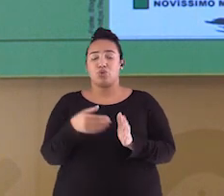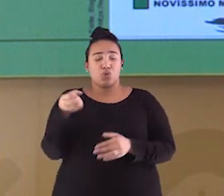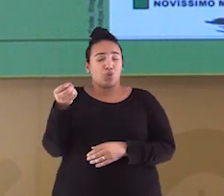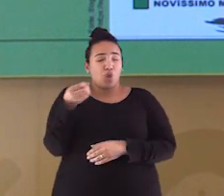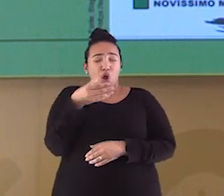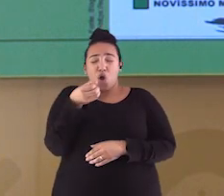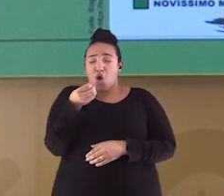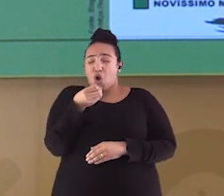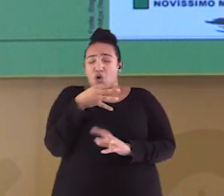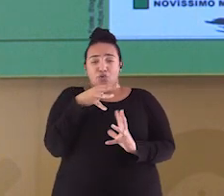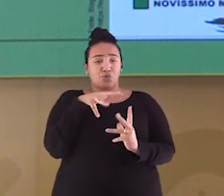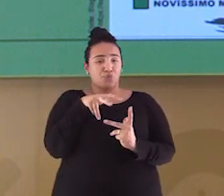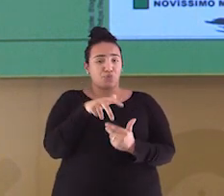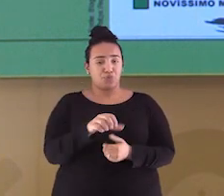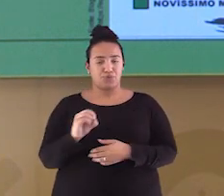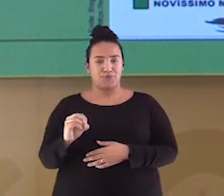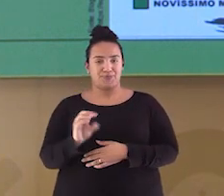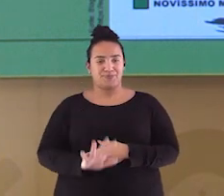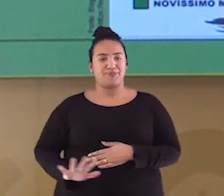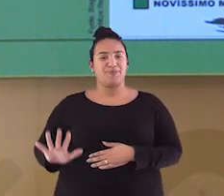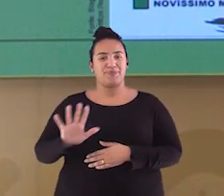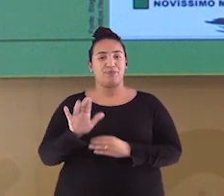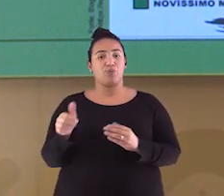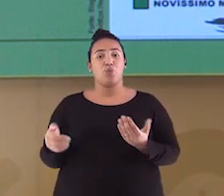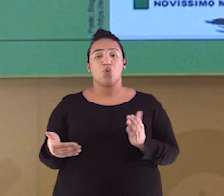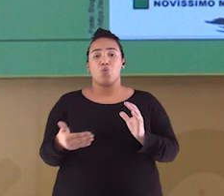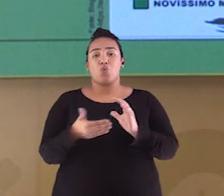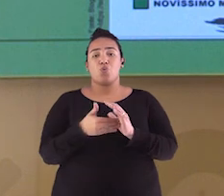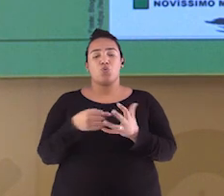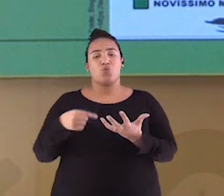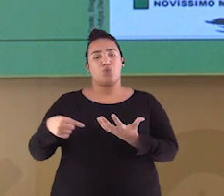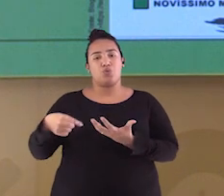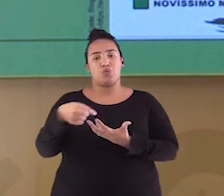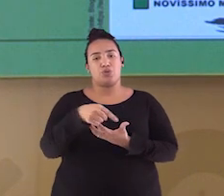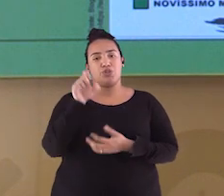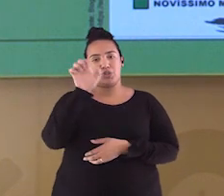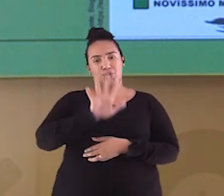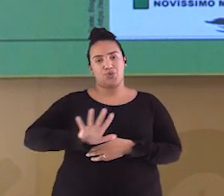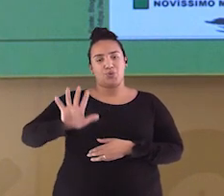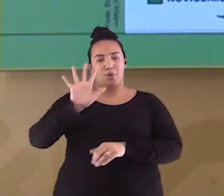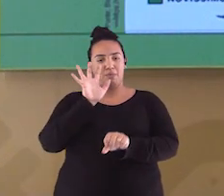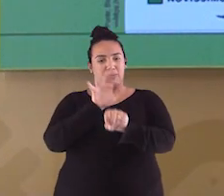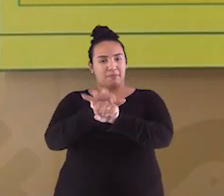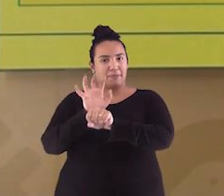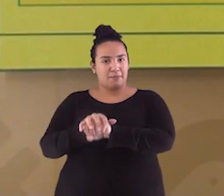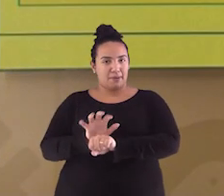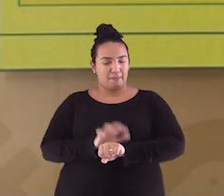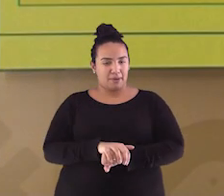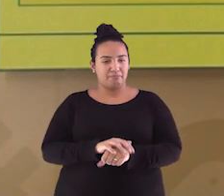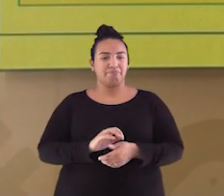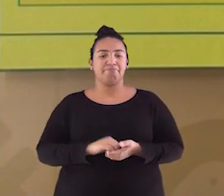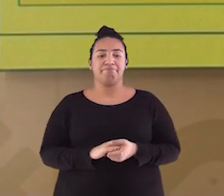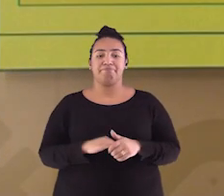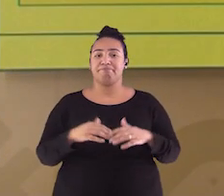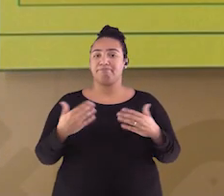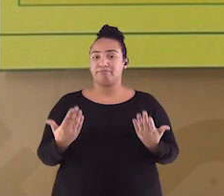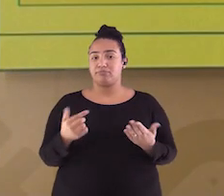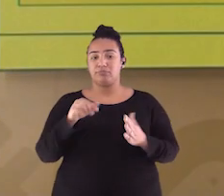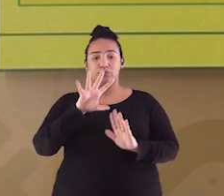como a Oceania, que foi o último continente ocupado pelos europeus. Um símbolo que